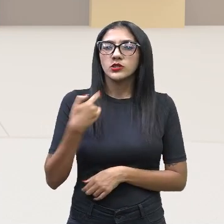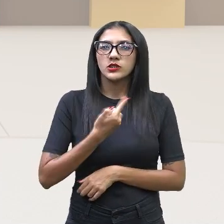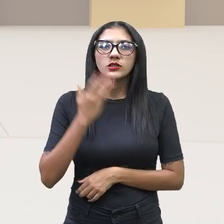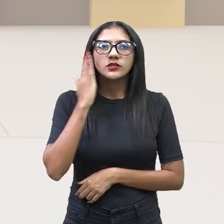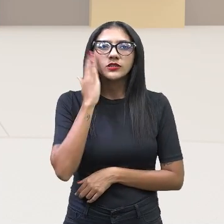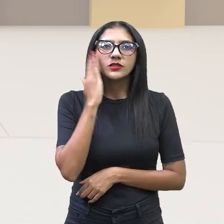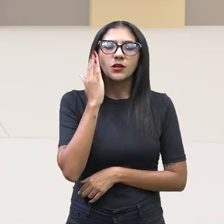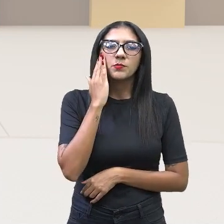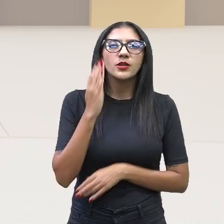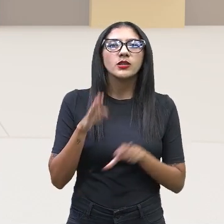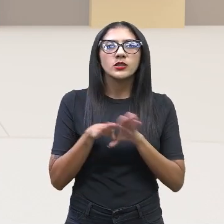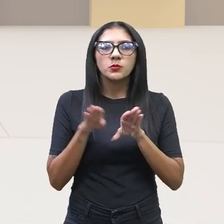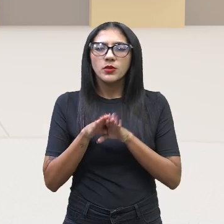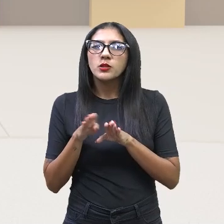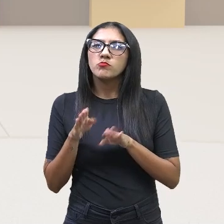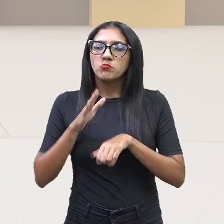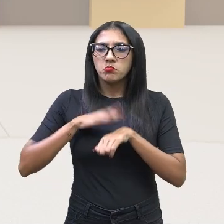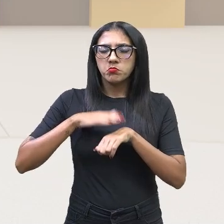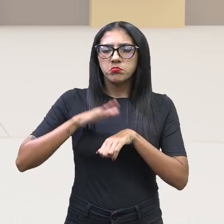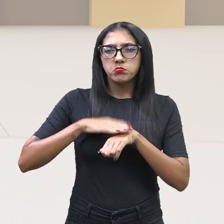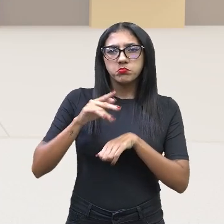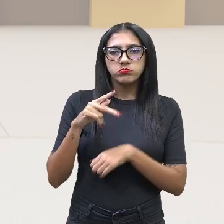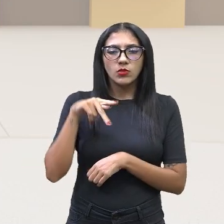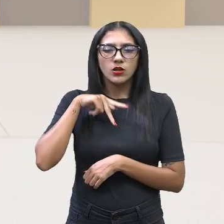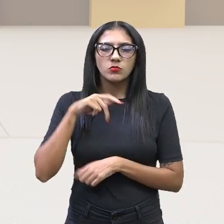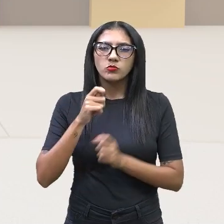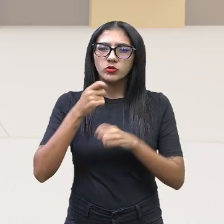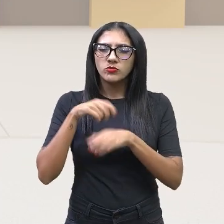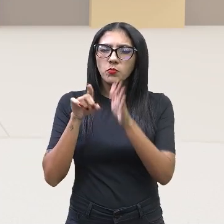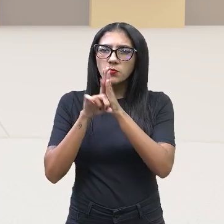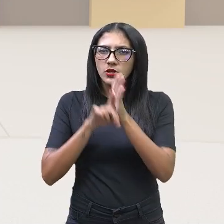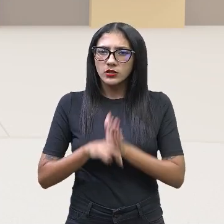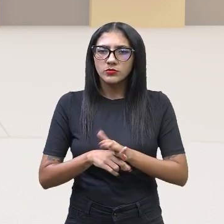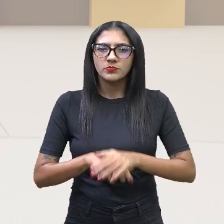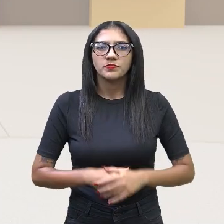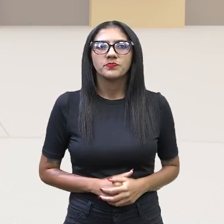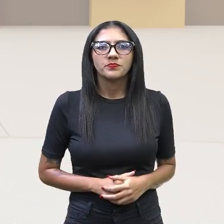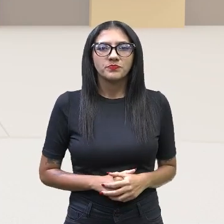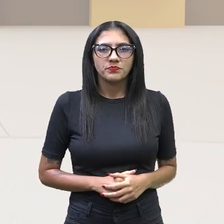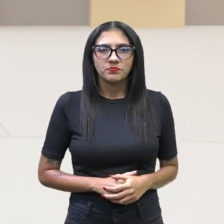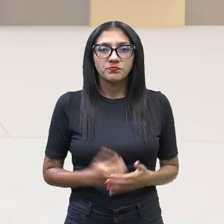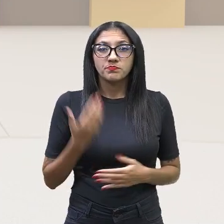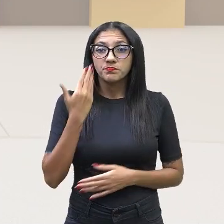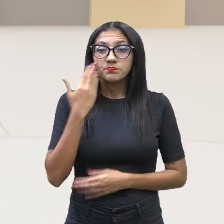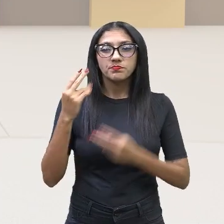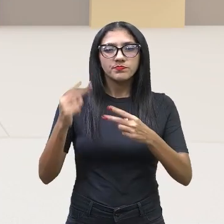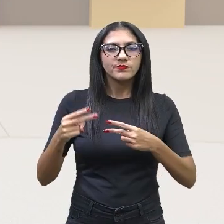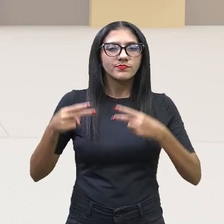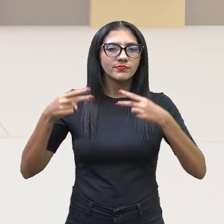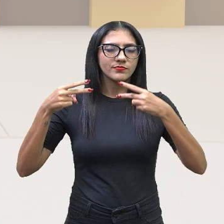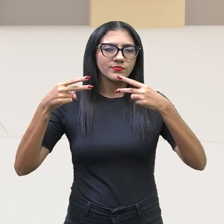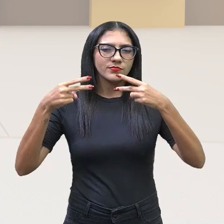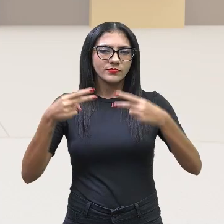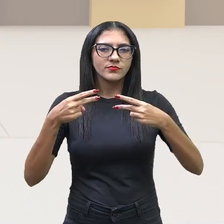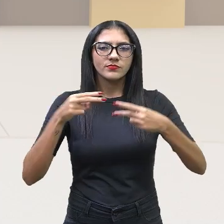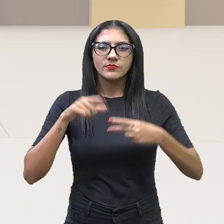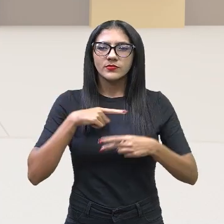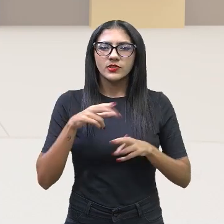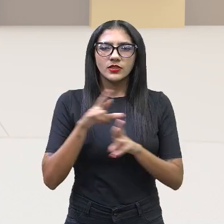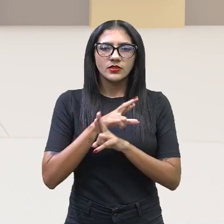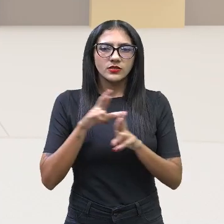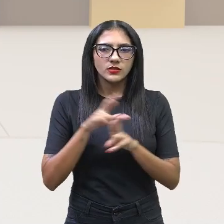saibamos buscar conhecimento. Esse link aqui, por exemplo, doenças crônicas não transmissíveis